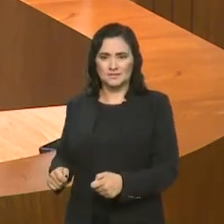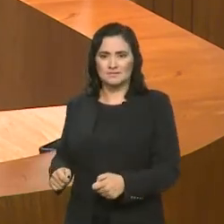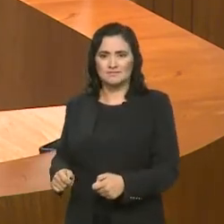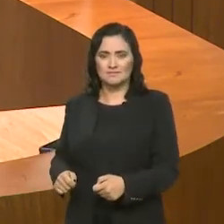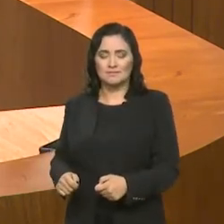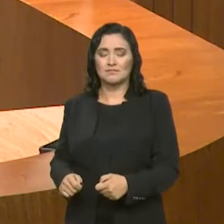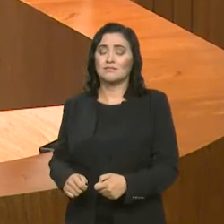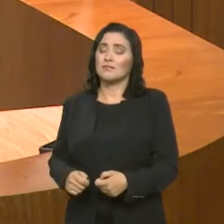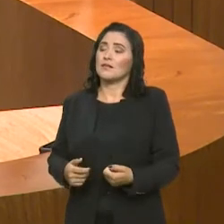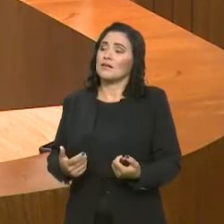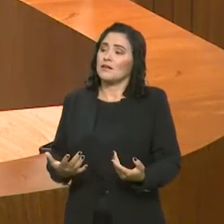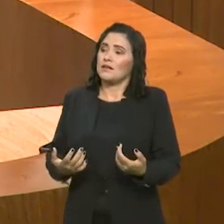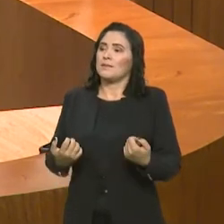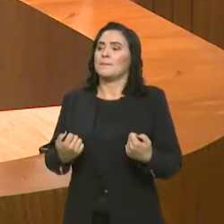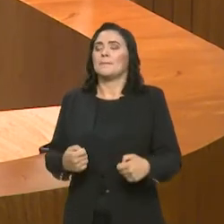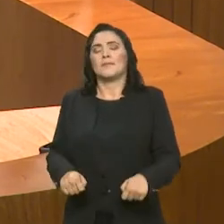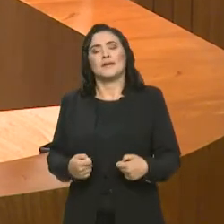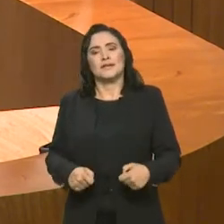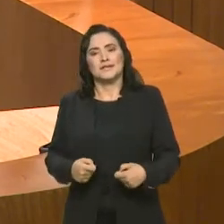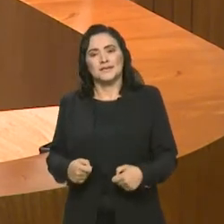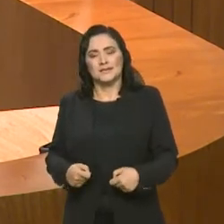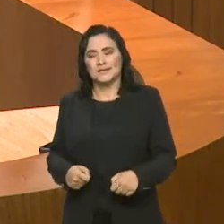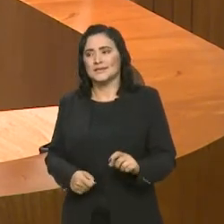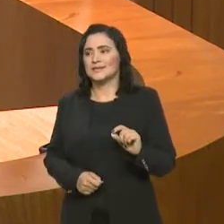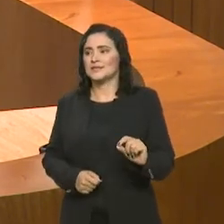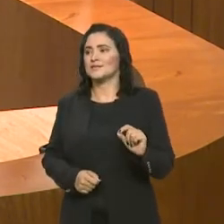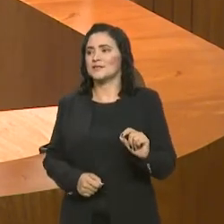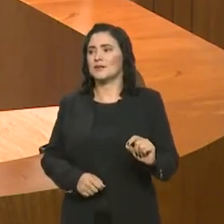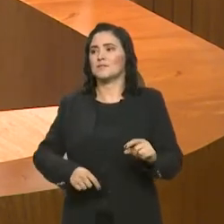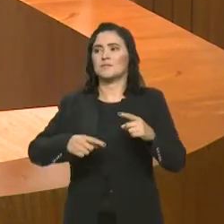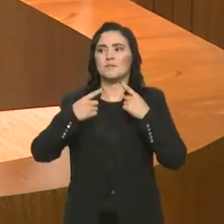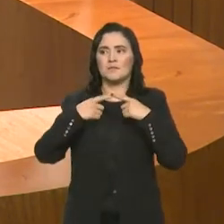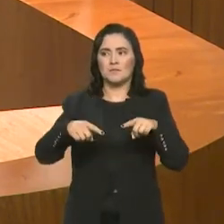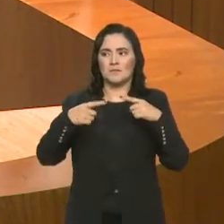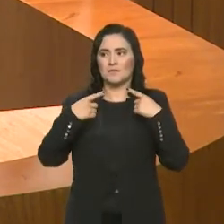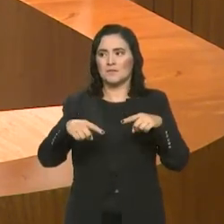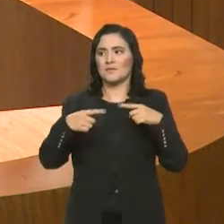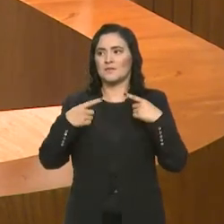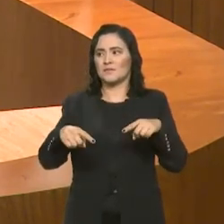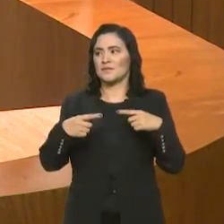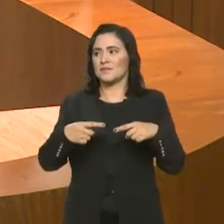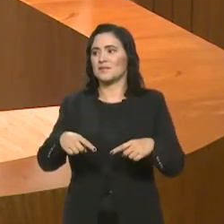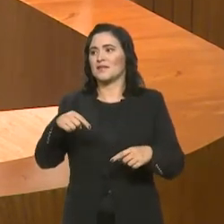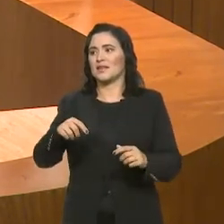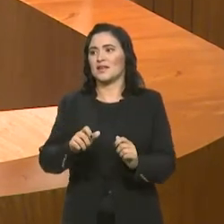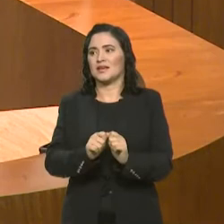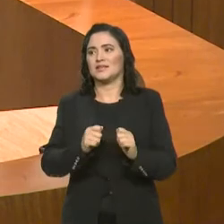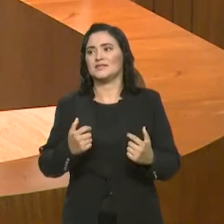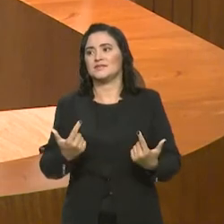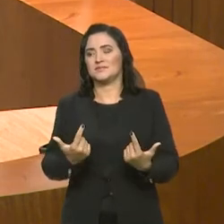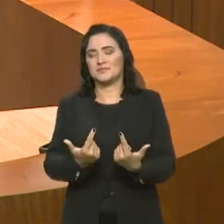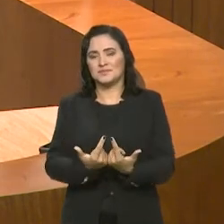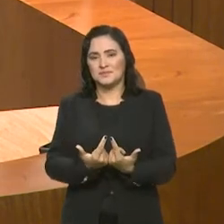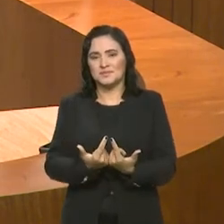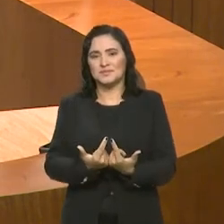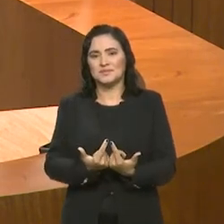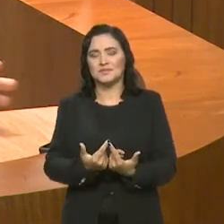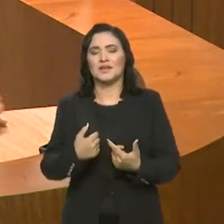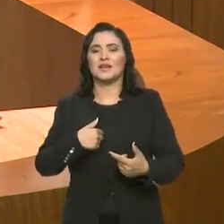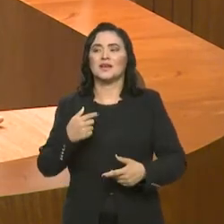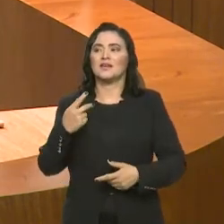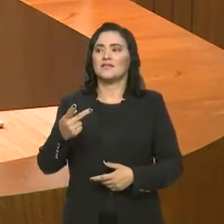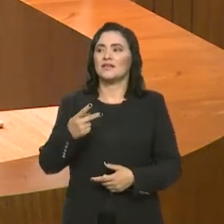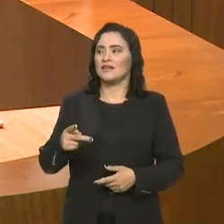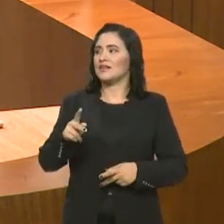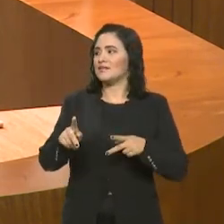outra instituição para que o usuário possa reclamar. A casa, a ressonância, como eu tenho falado, da nossa população